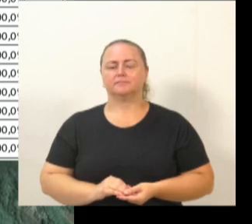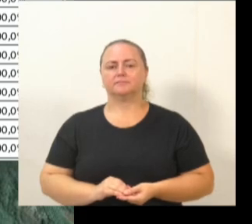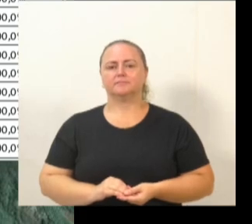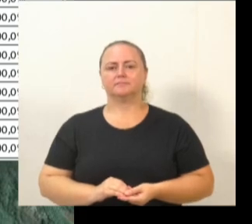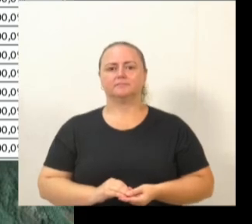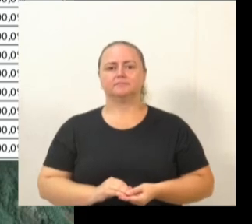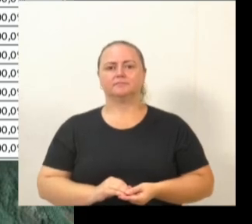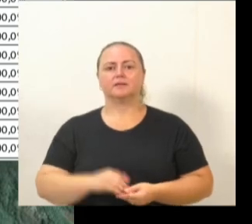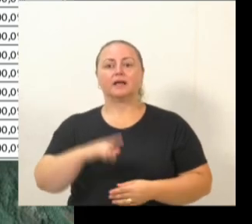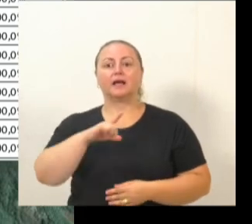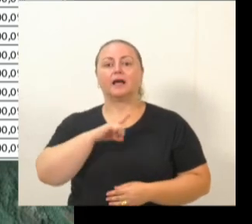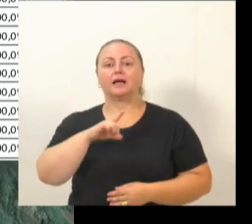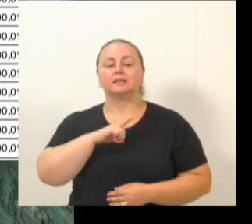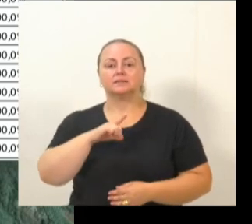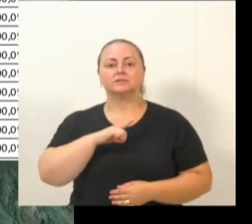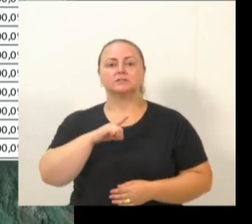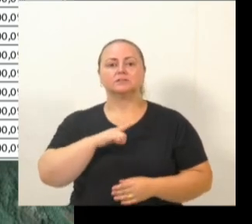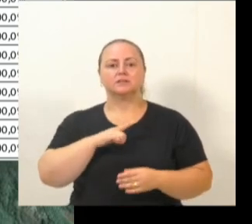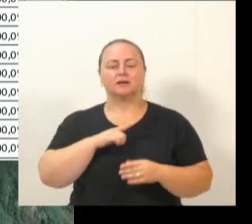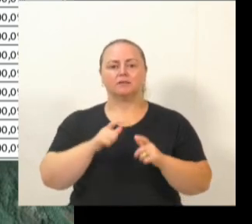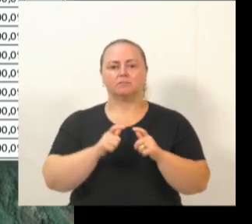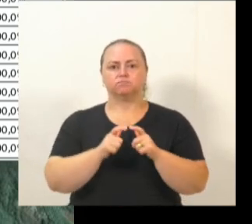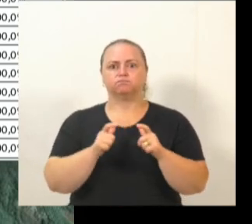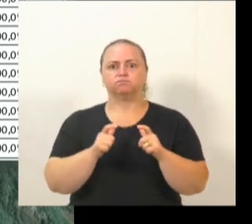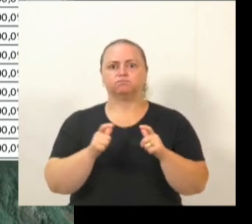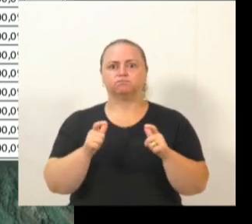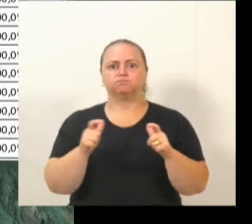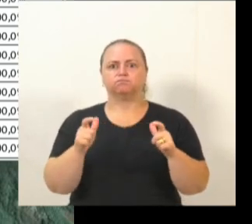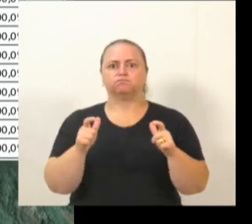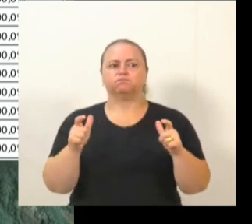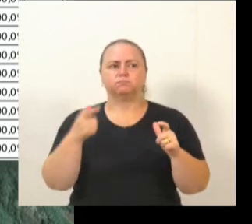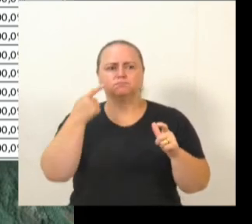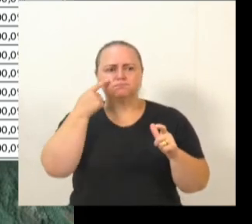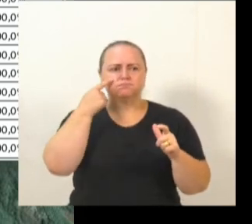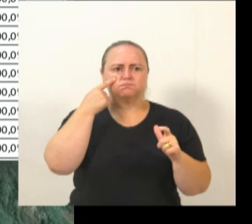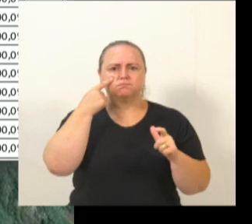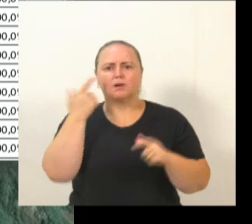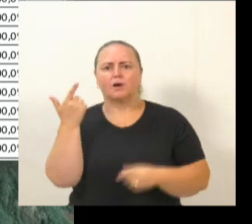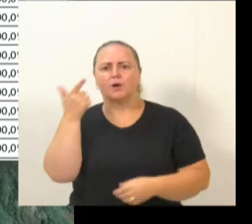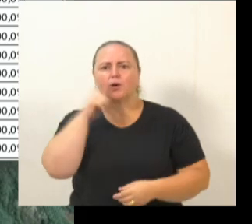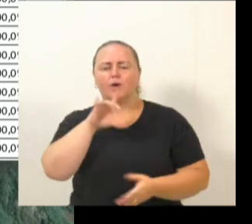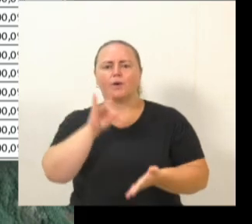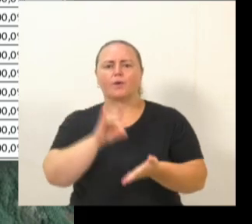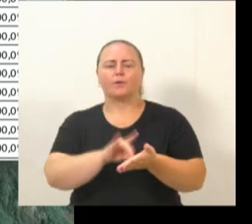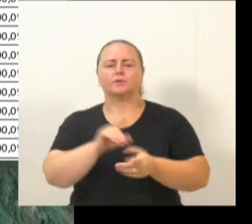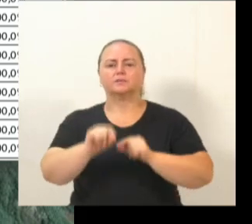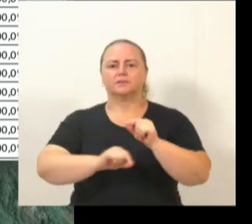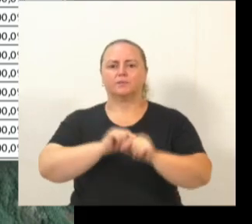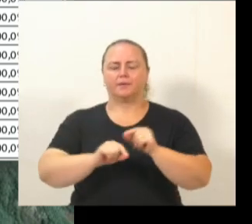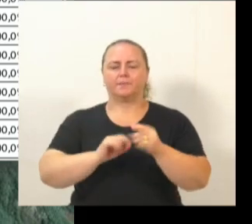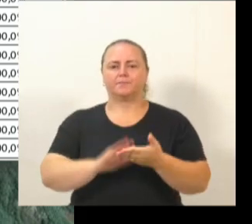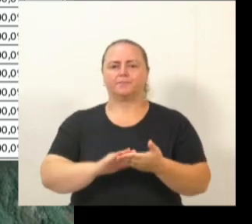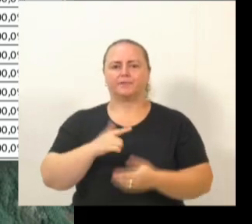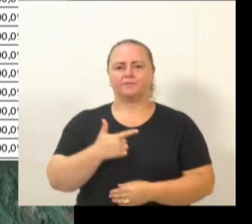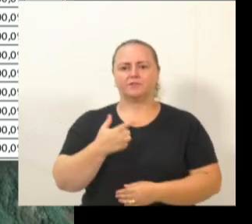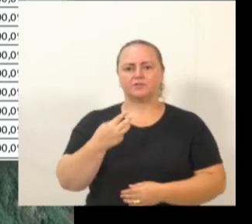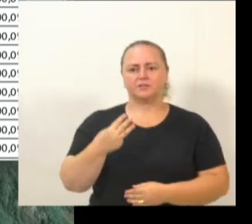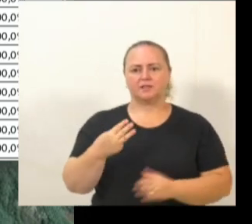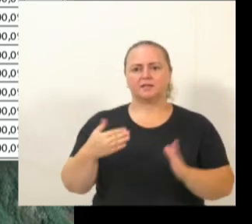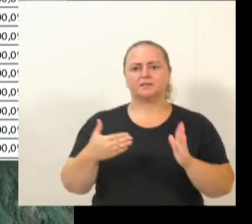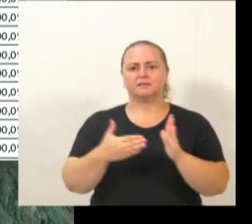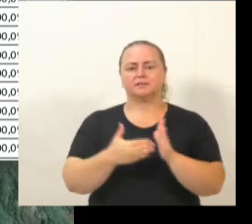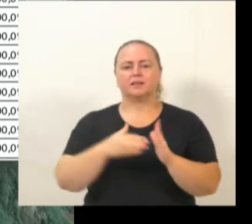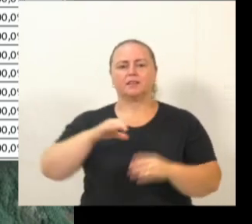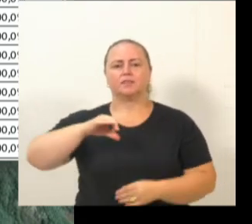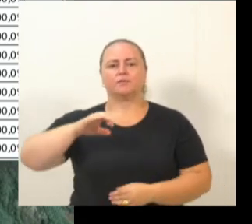rampa de crescimento muito agressiva ali, de ter de 23% a 90% em poucos anos. Isso